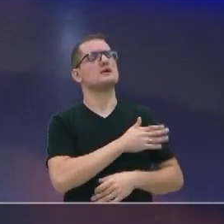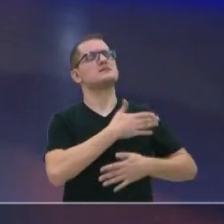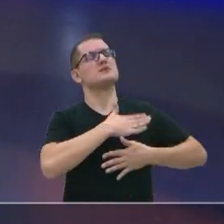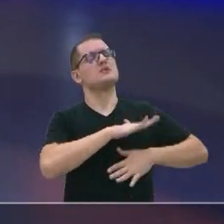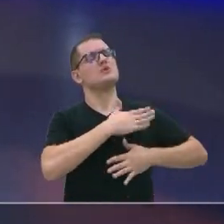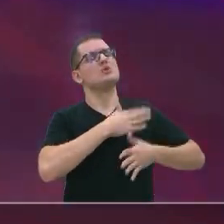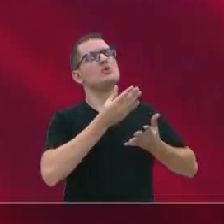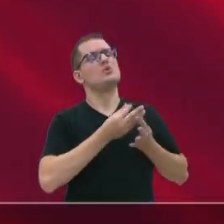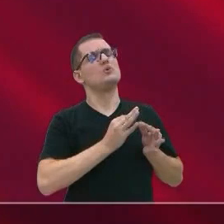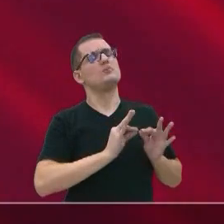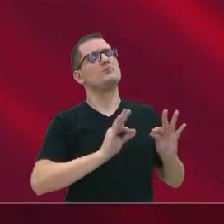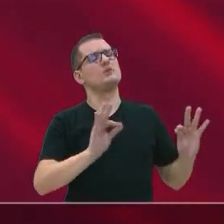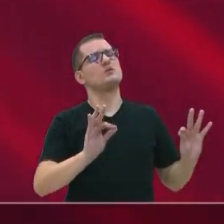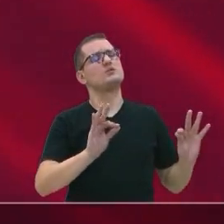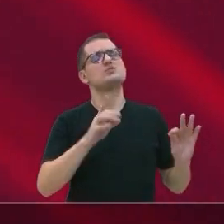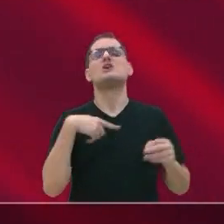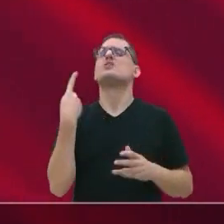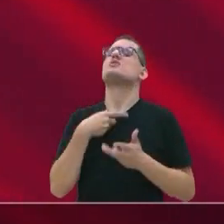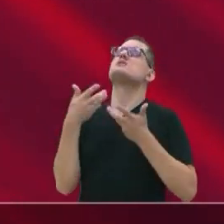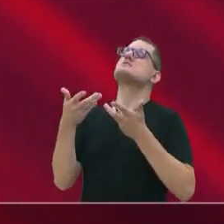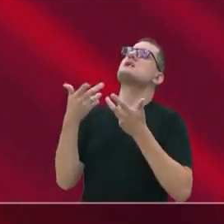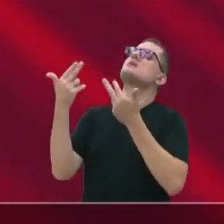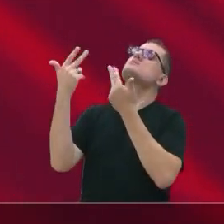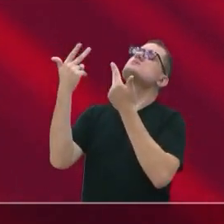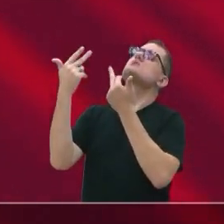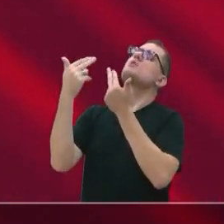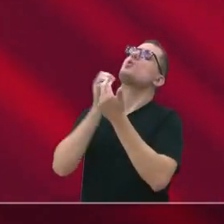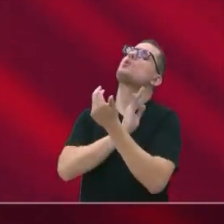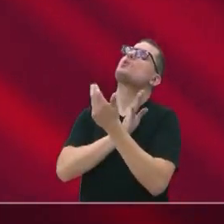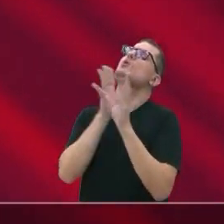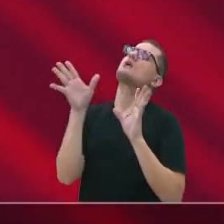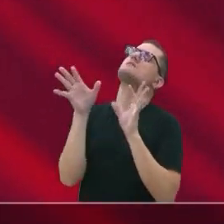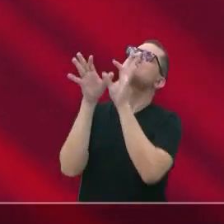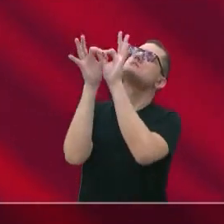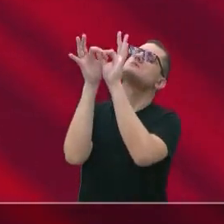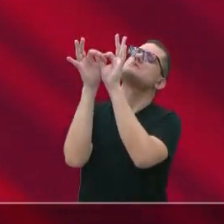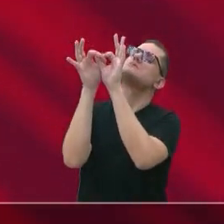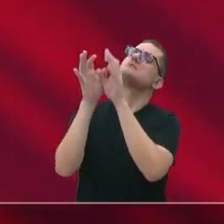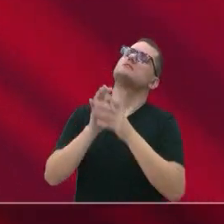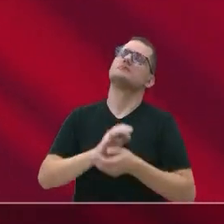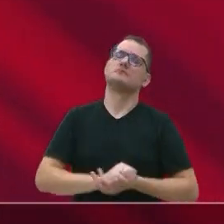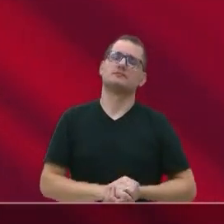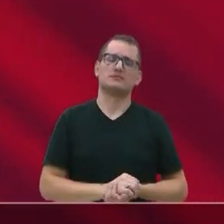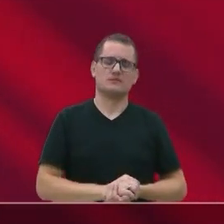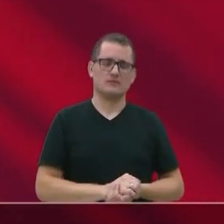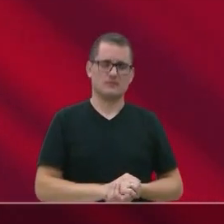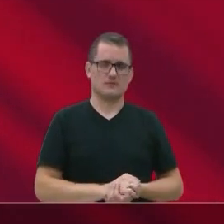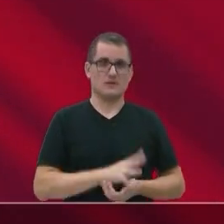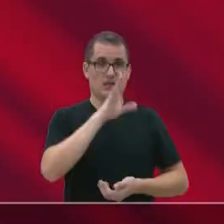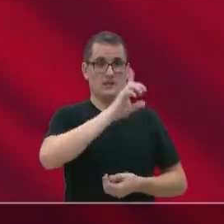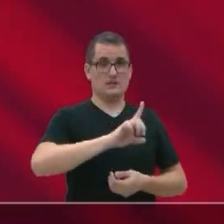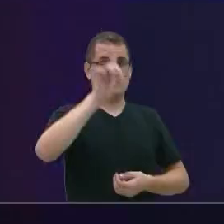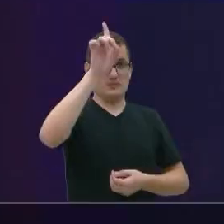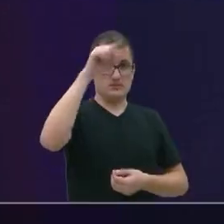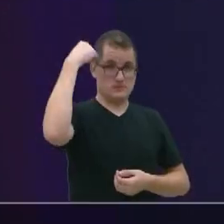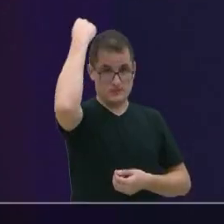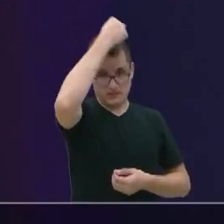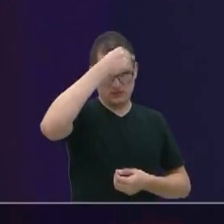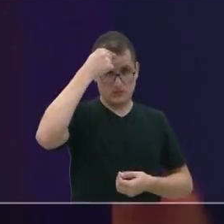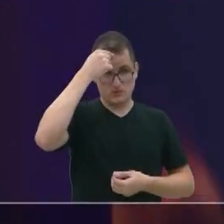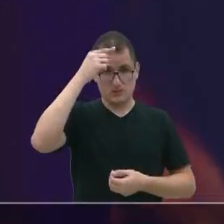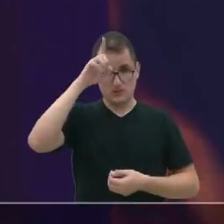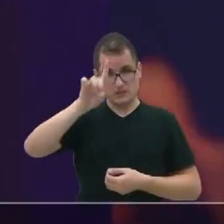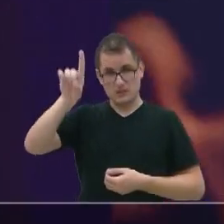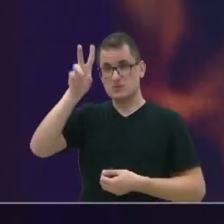de coração, fazei o nosso coração semelhante ao vosso. Deus Santo, Deus